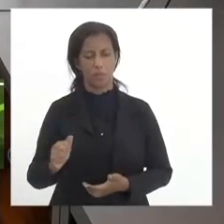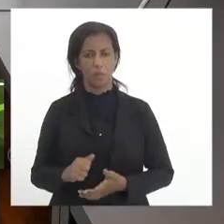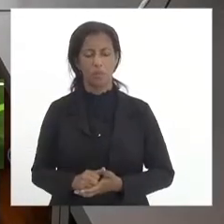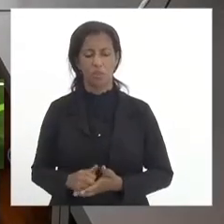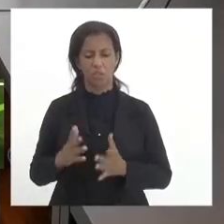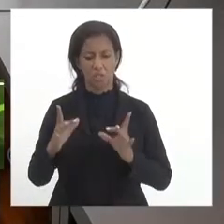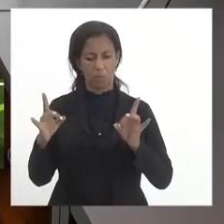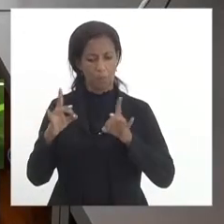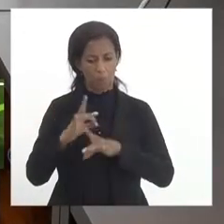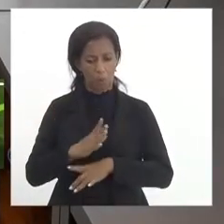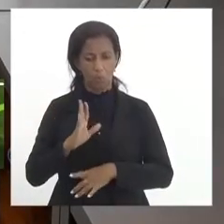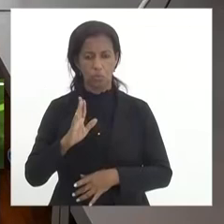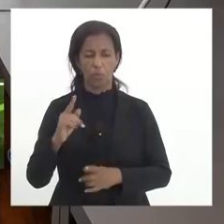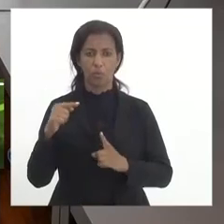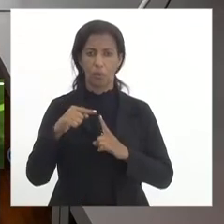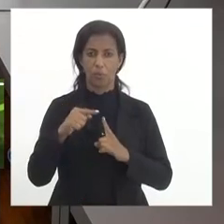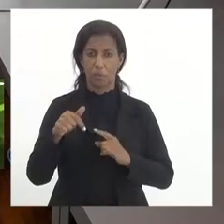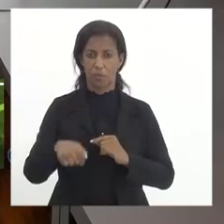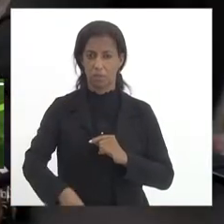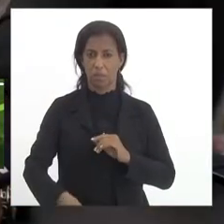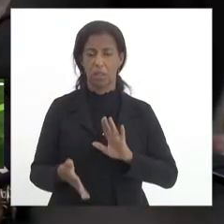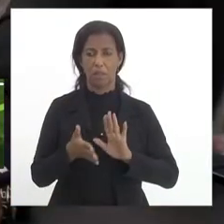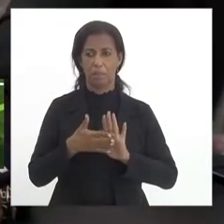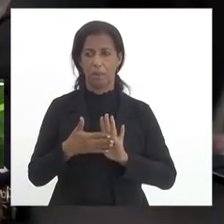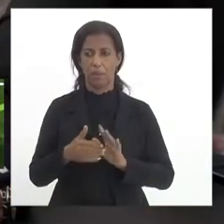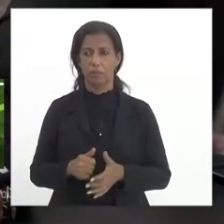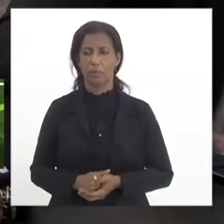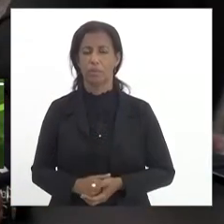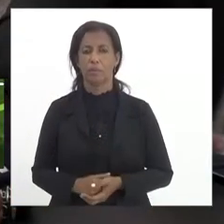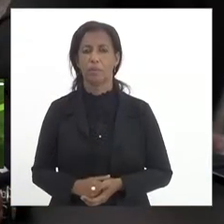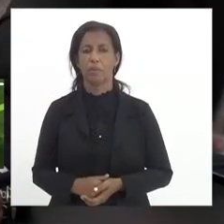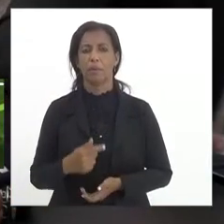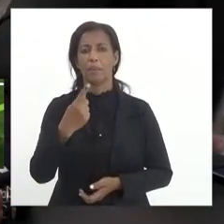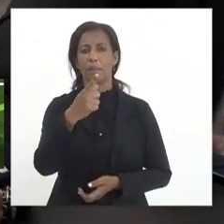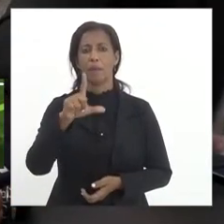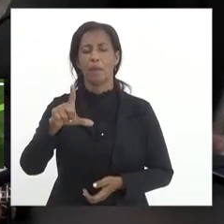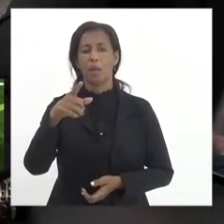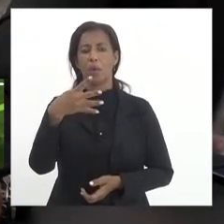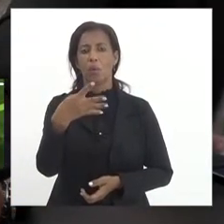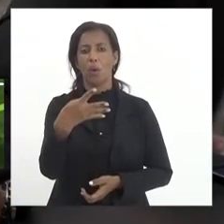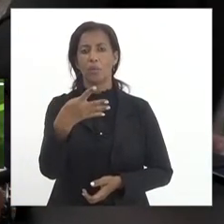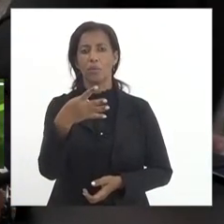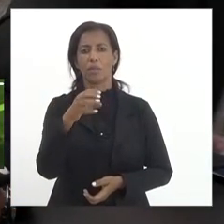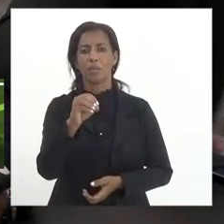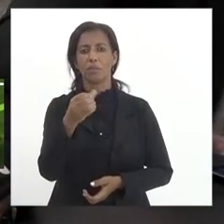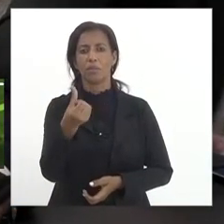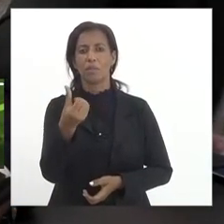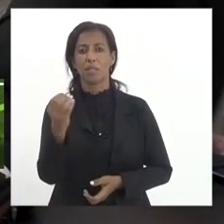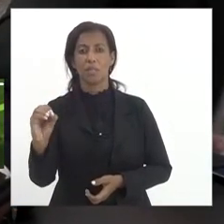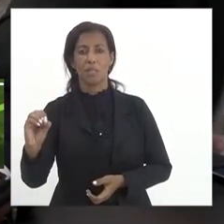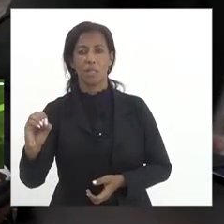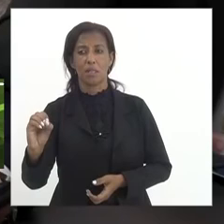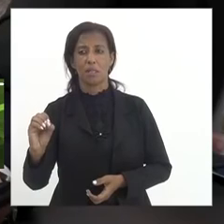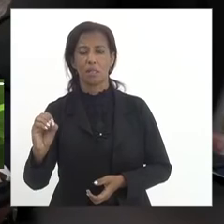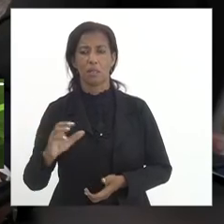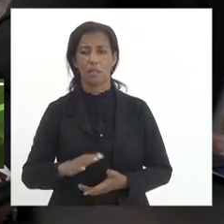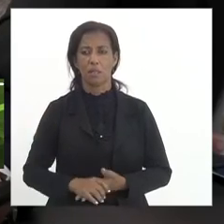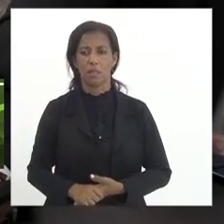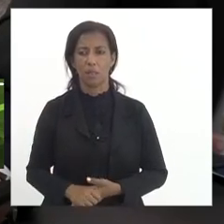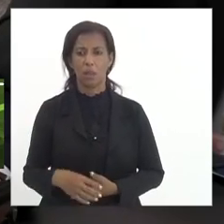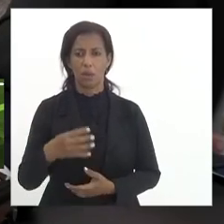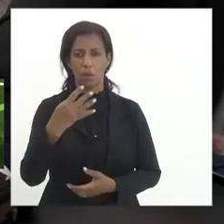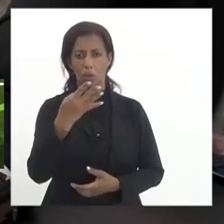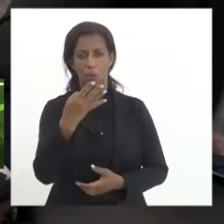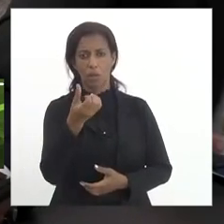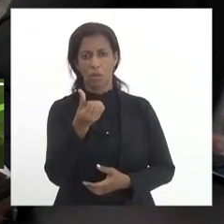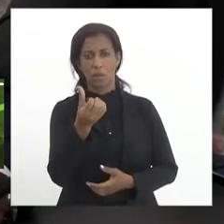isso, inclusive já foi objeto aqui da nossa pauta, o projeto 460 de 19, que é sobre o homeschooling. 460